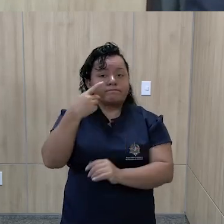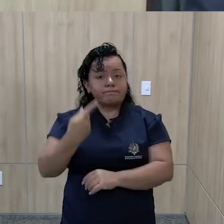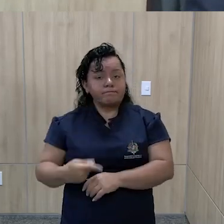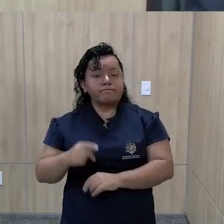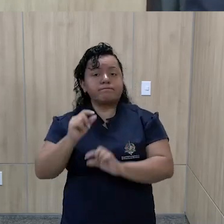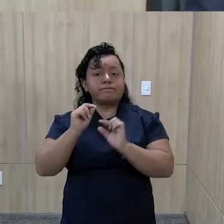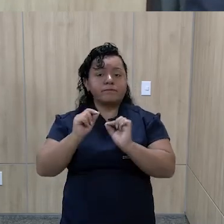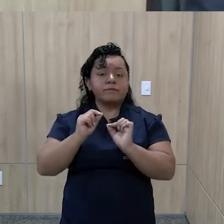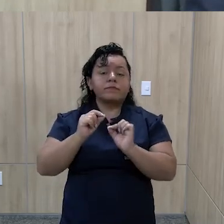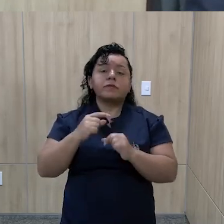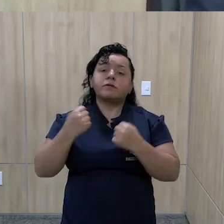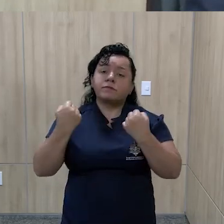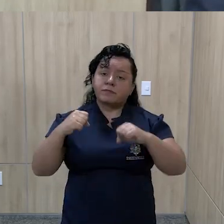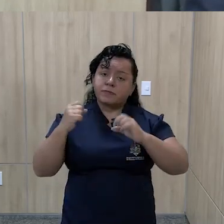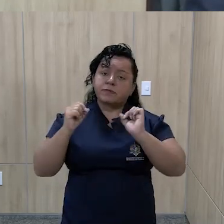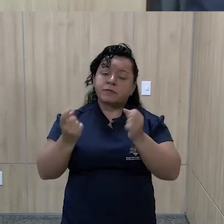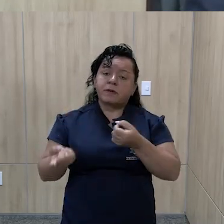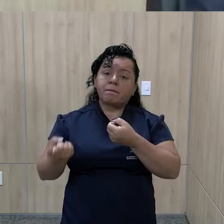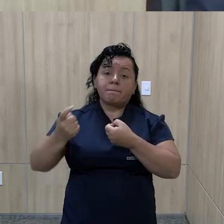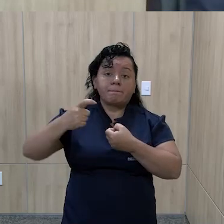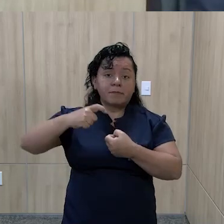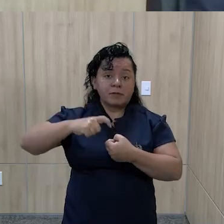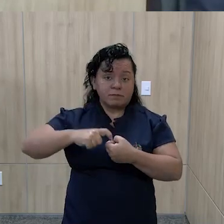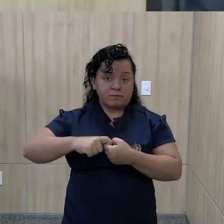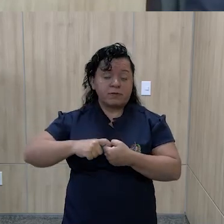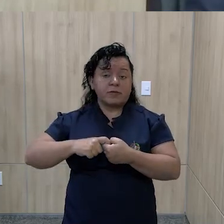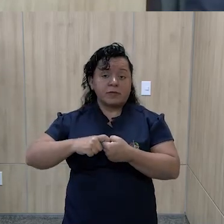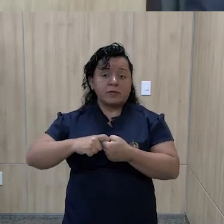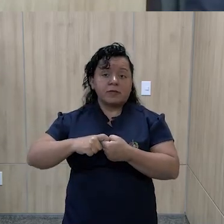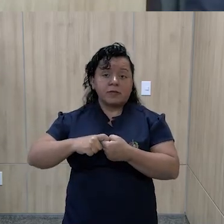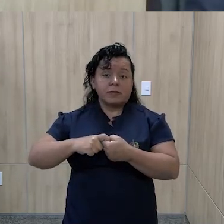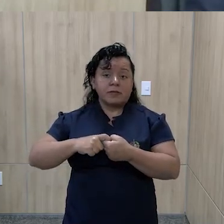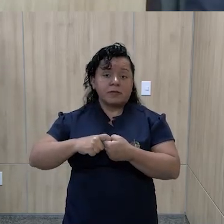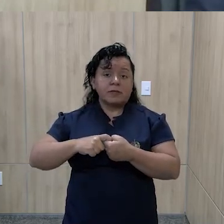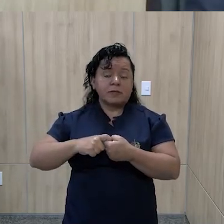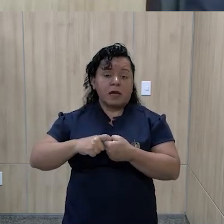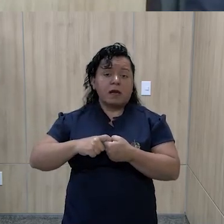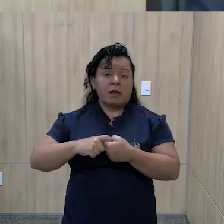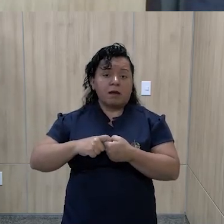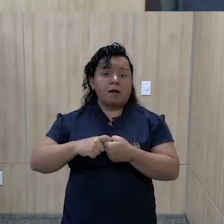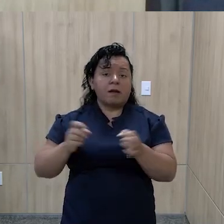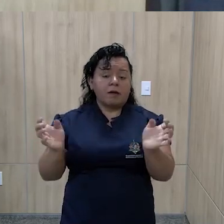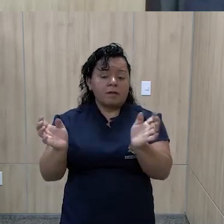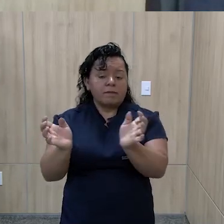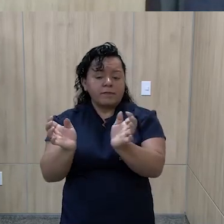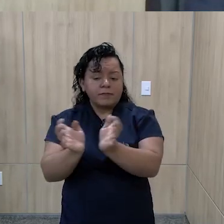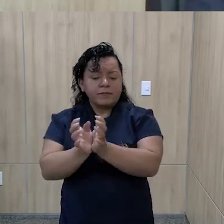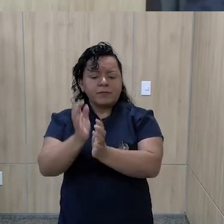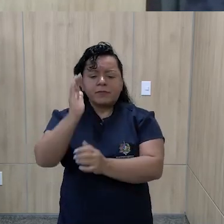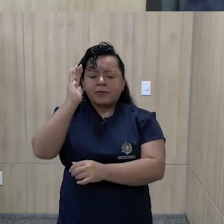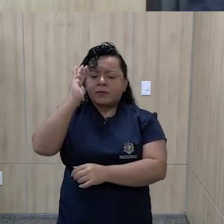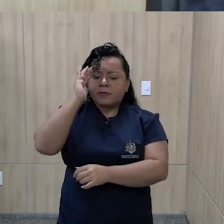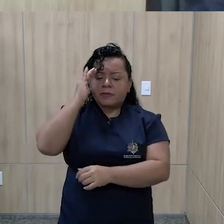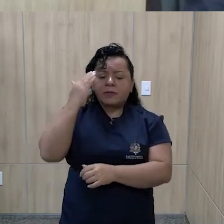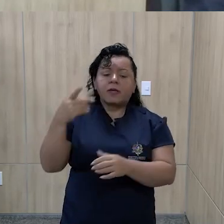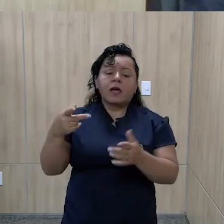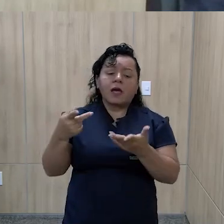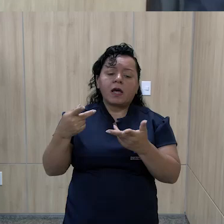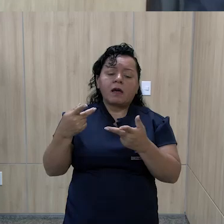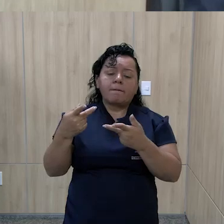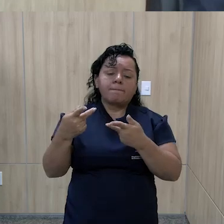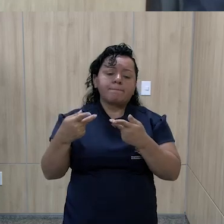presidente eu vou ter que me filiar a corrente que entende que esta